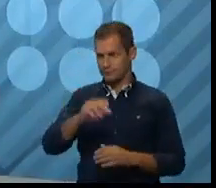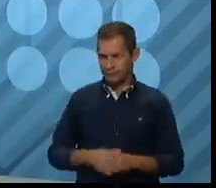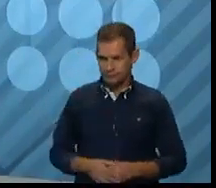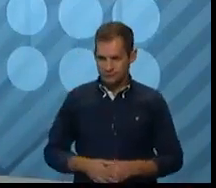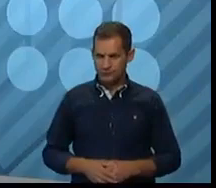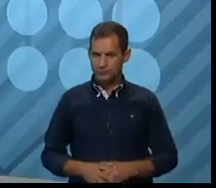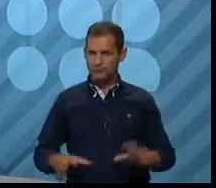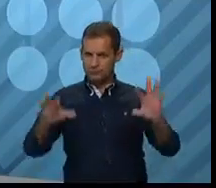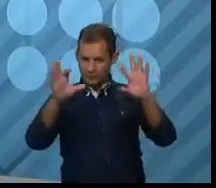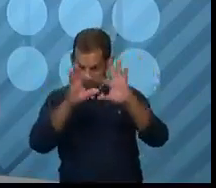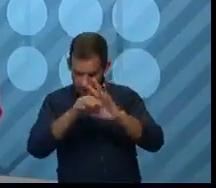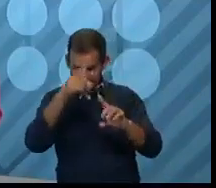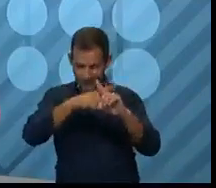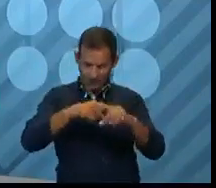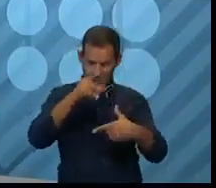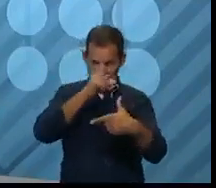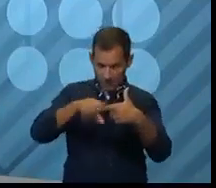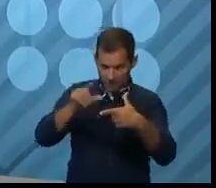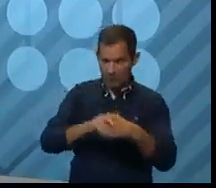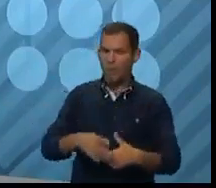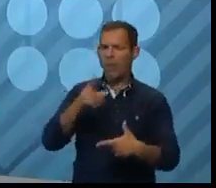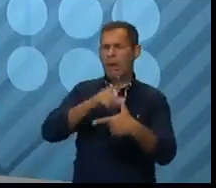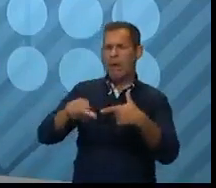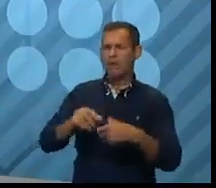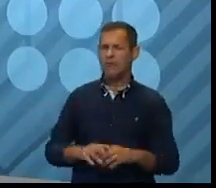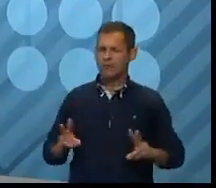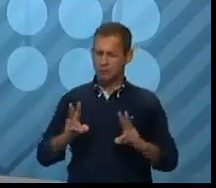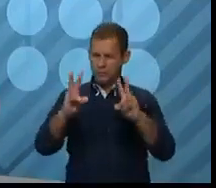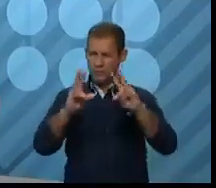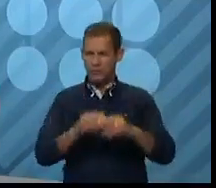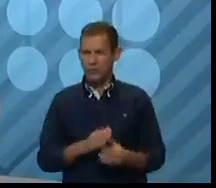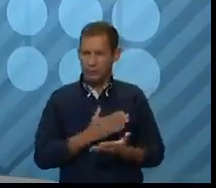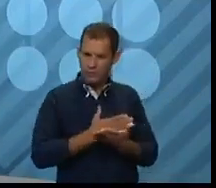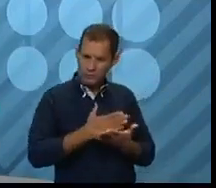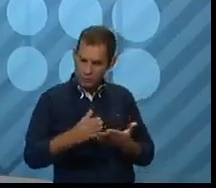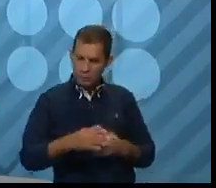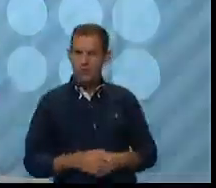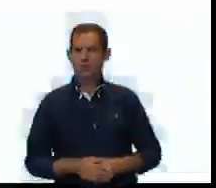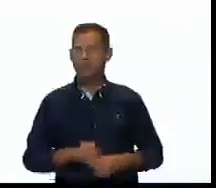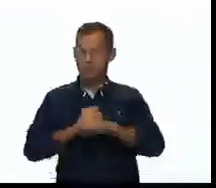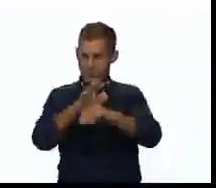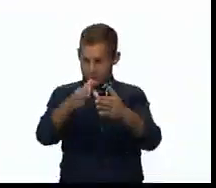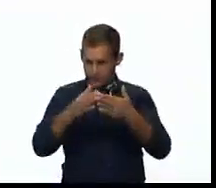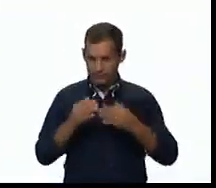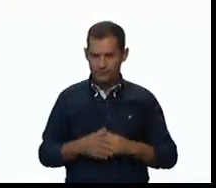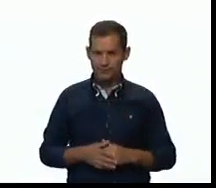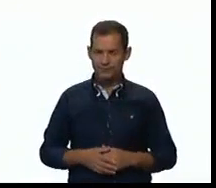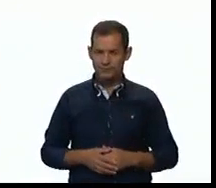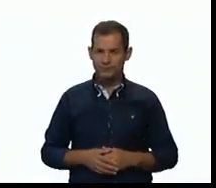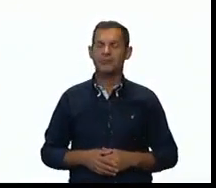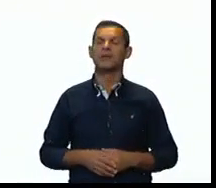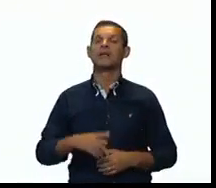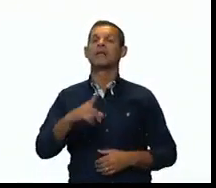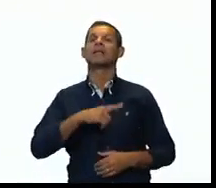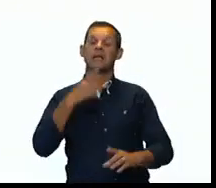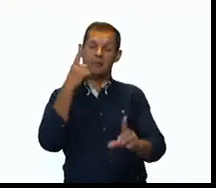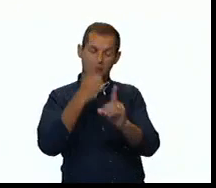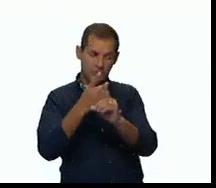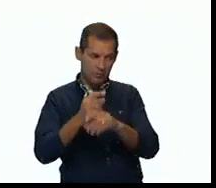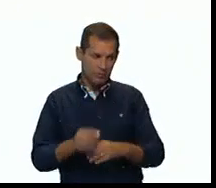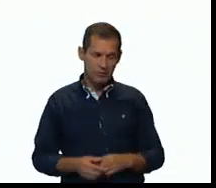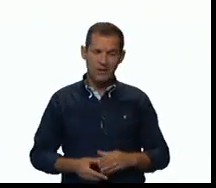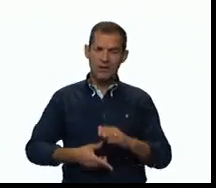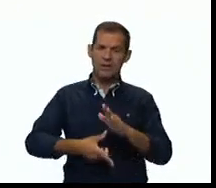as integrais. Esse tipo de problema é um problema de valor inicial. Vai no quadro. Então, nós temos que encontrar